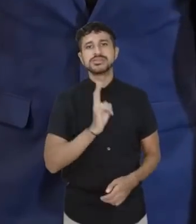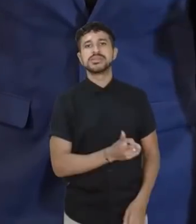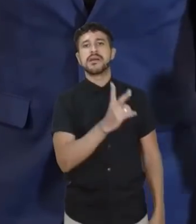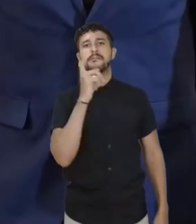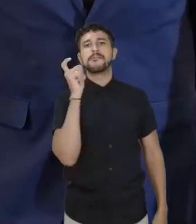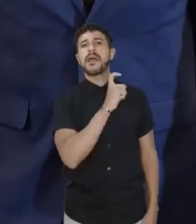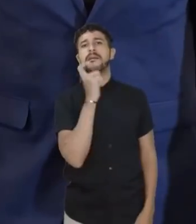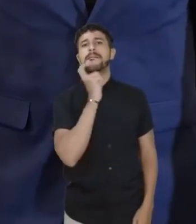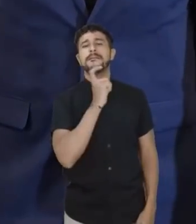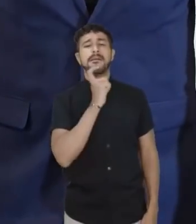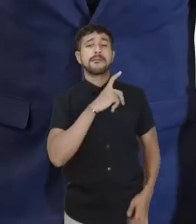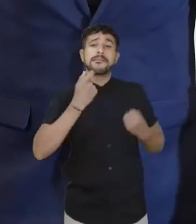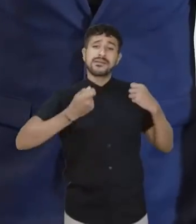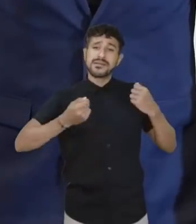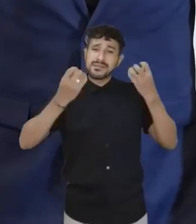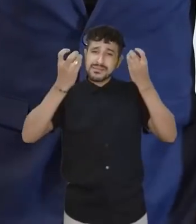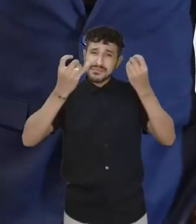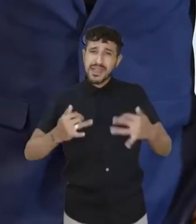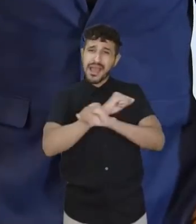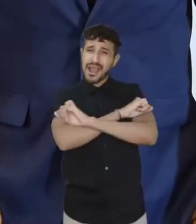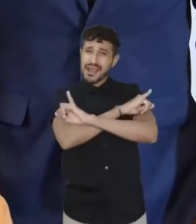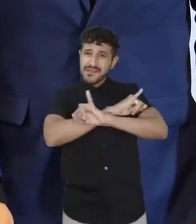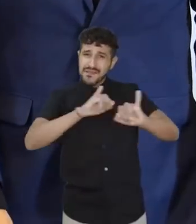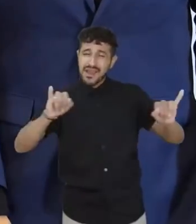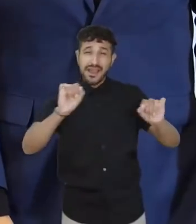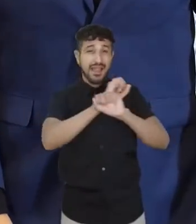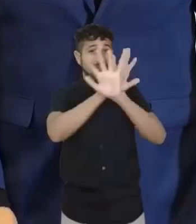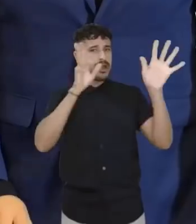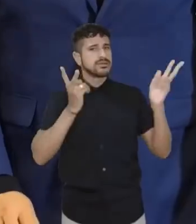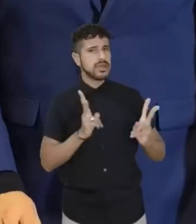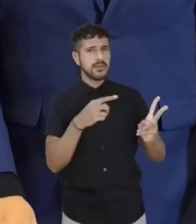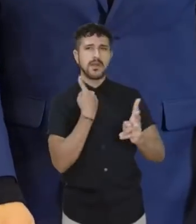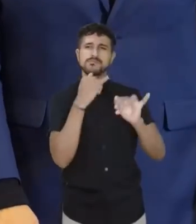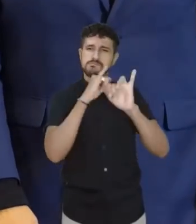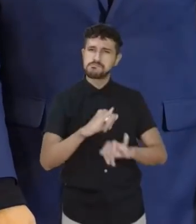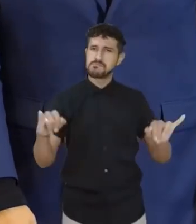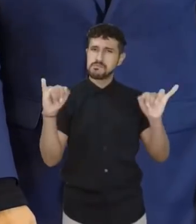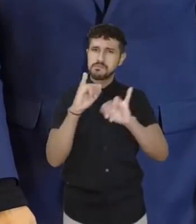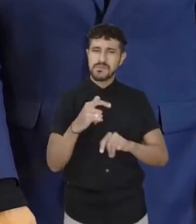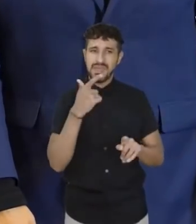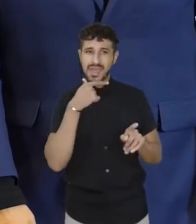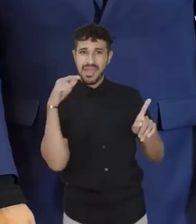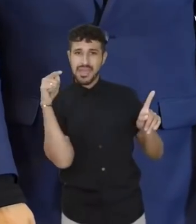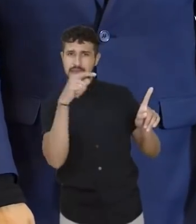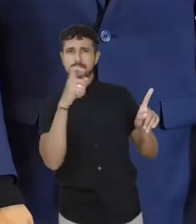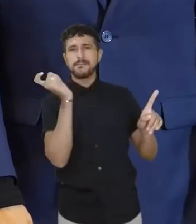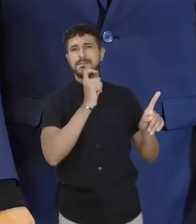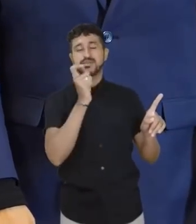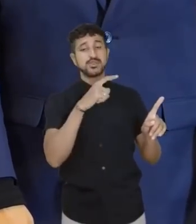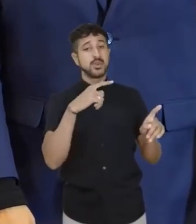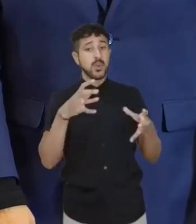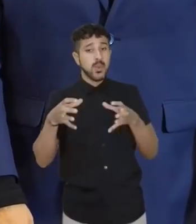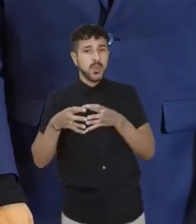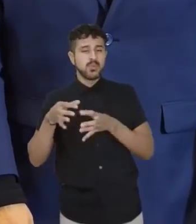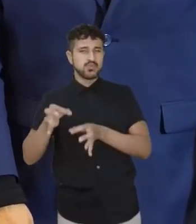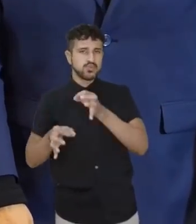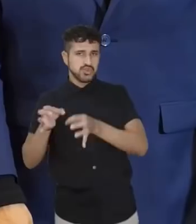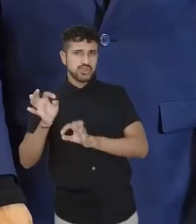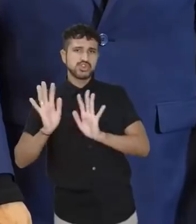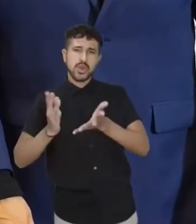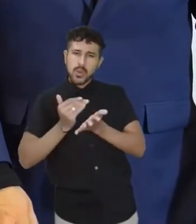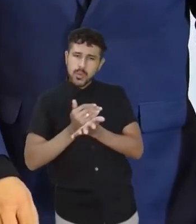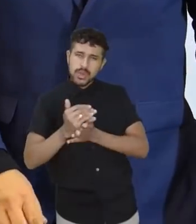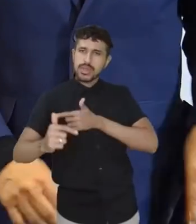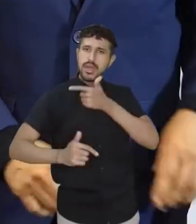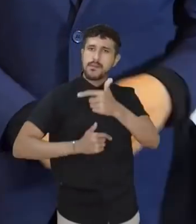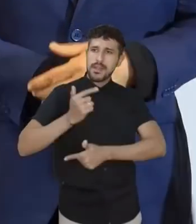vai ser sempre uma colocação que nós vamos ter. A gente está com uma equipe jurídica já que começou a operar, agora vai